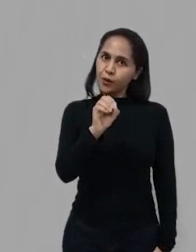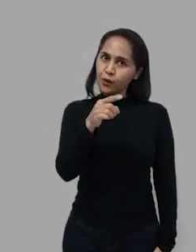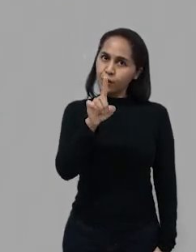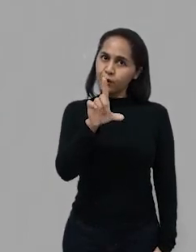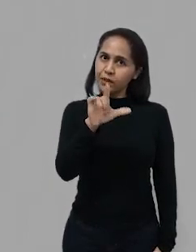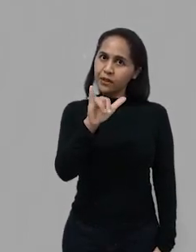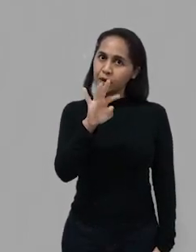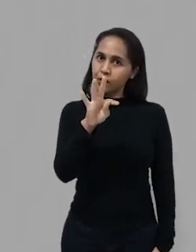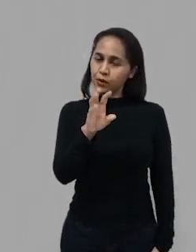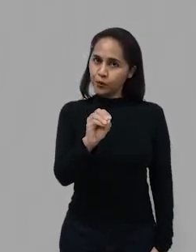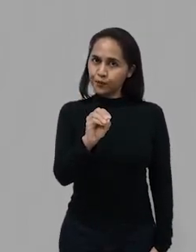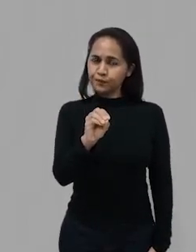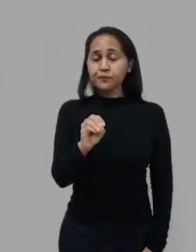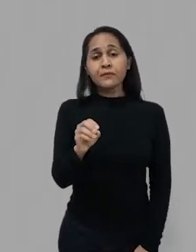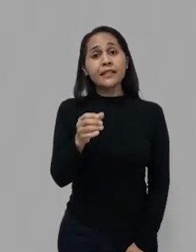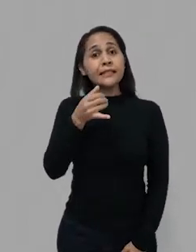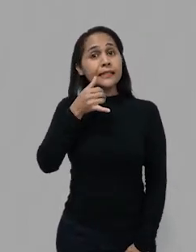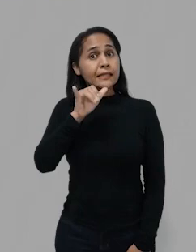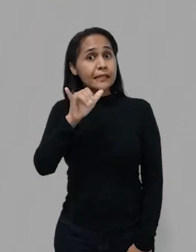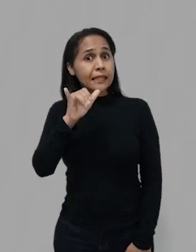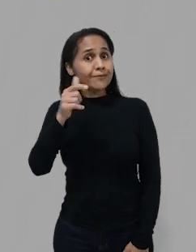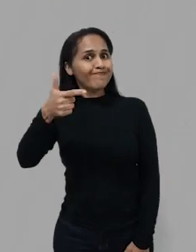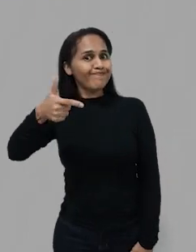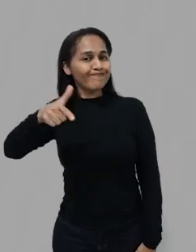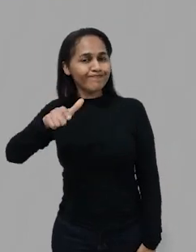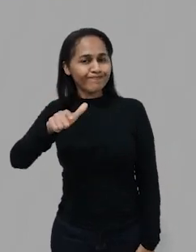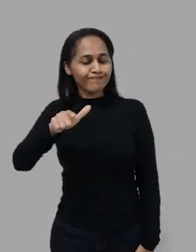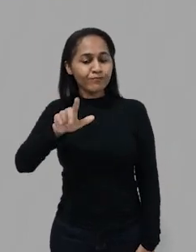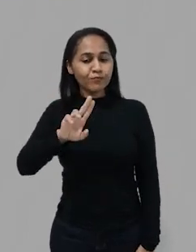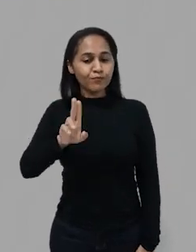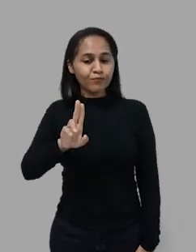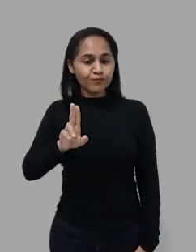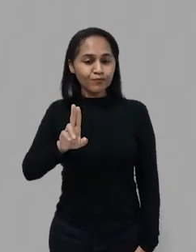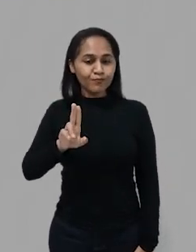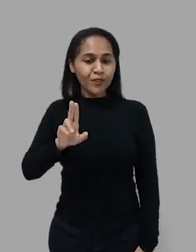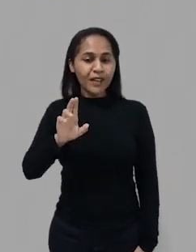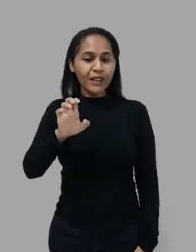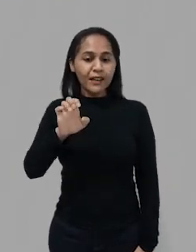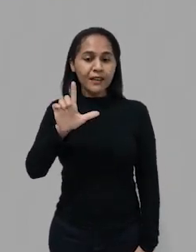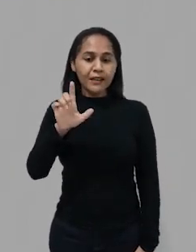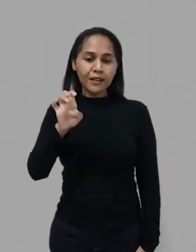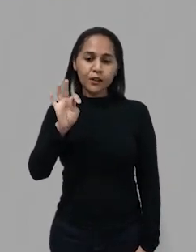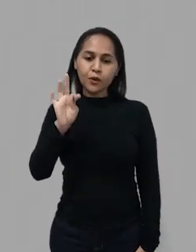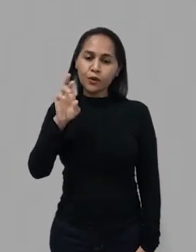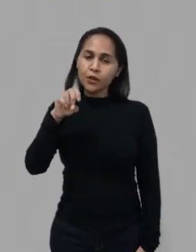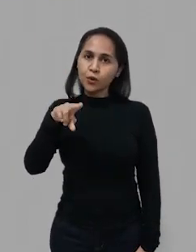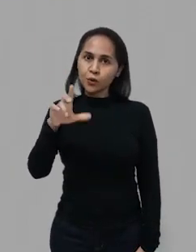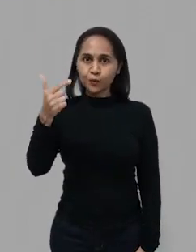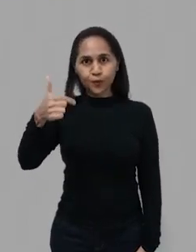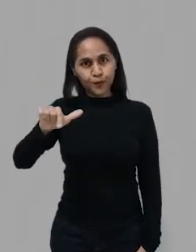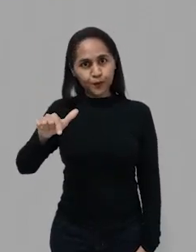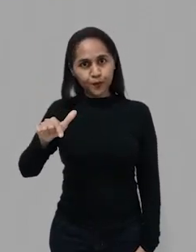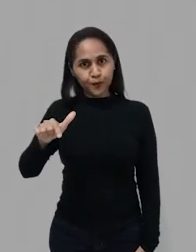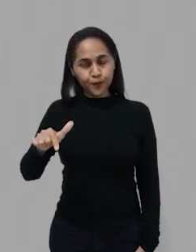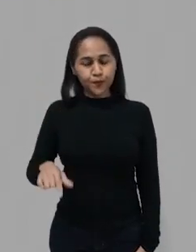aquelas soluções que não conduziam corrente elétrica, ele chamou de não eletrólito. Bom,